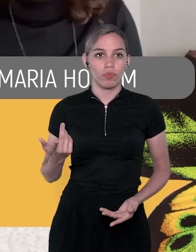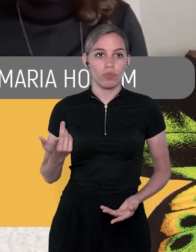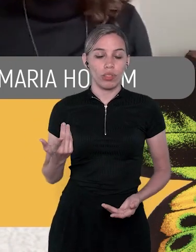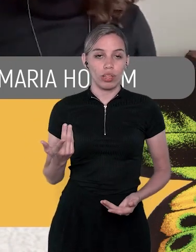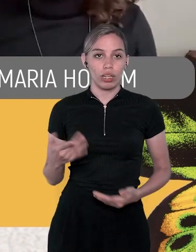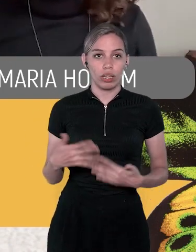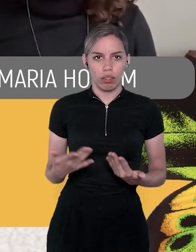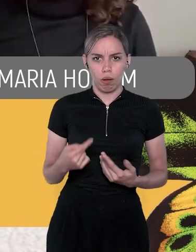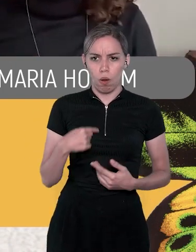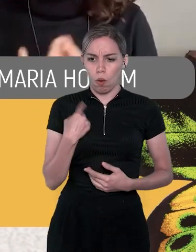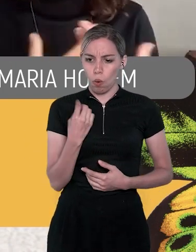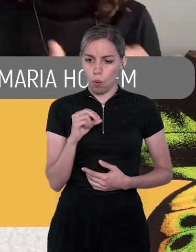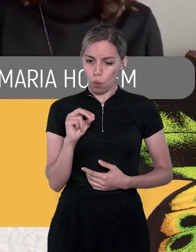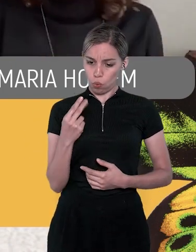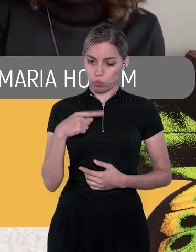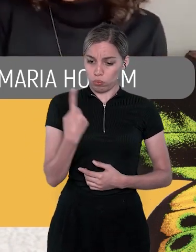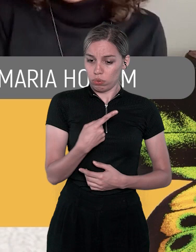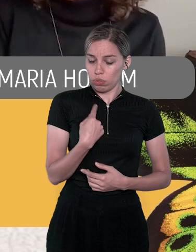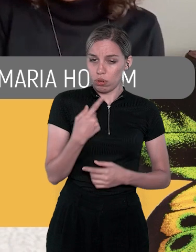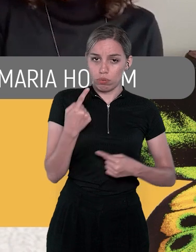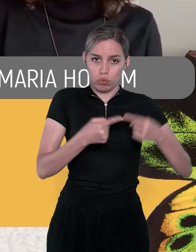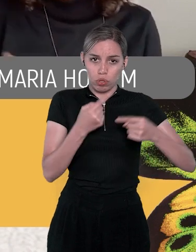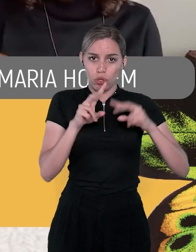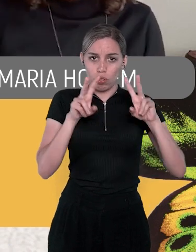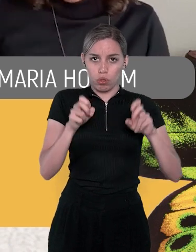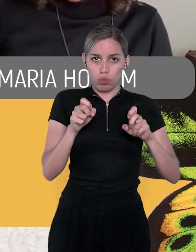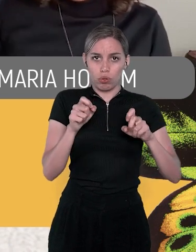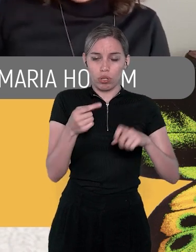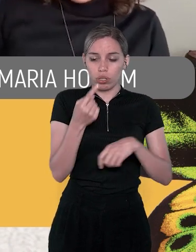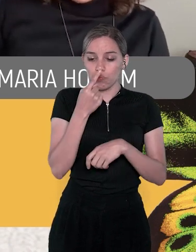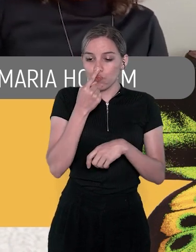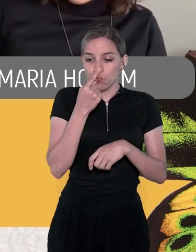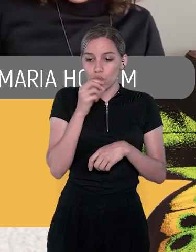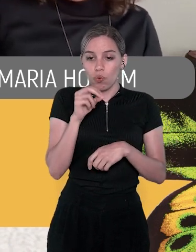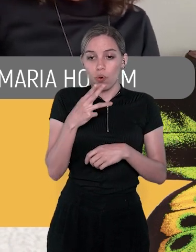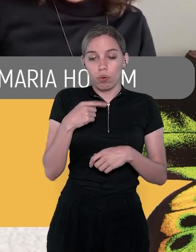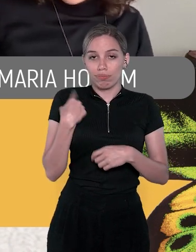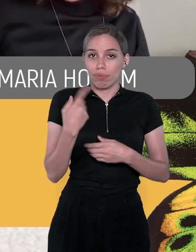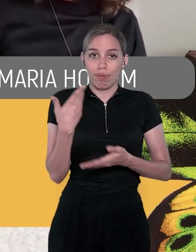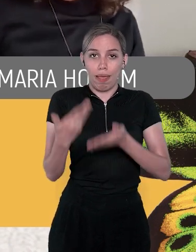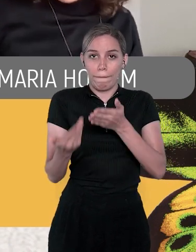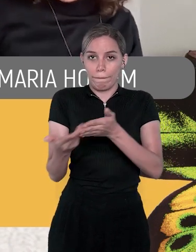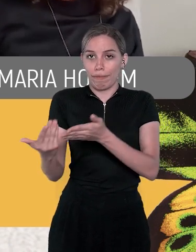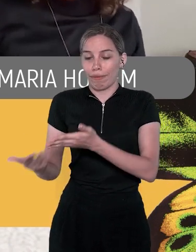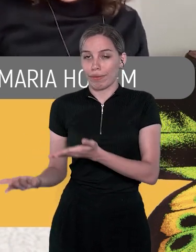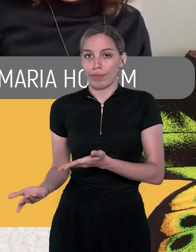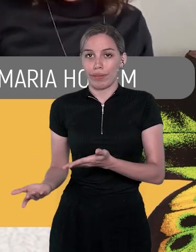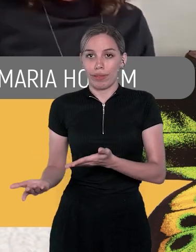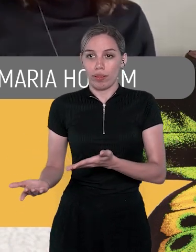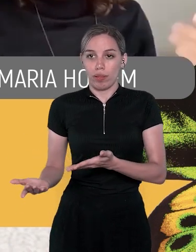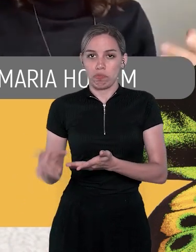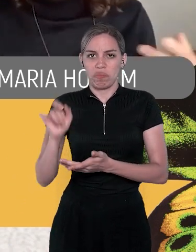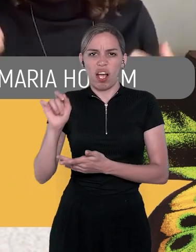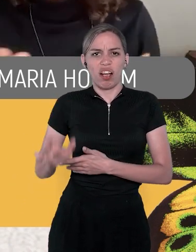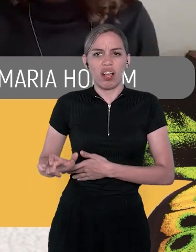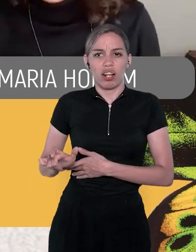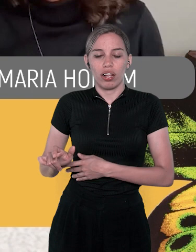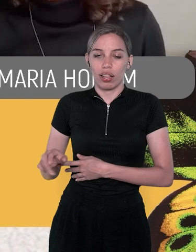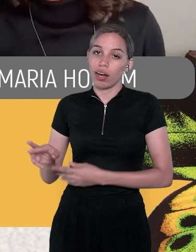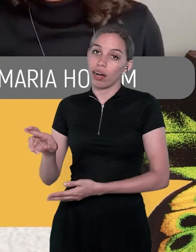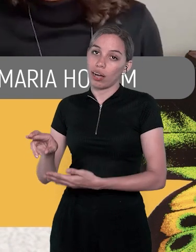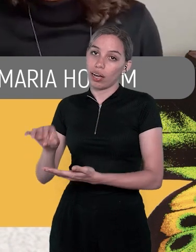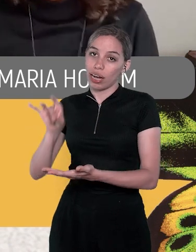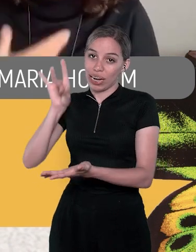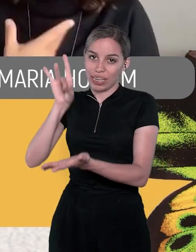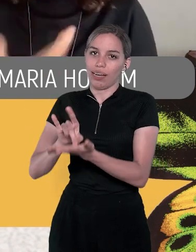psicanálise, ou a gente discute afeto, ou a gente vai perder de lavada, como estamos perdendo, para a